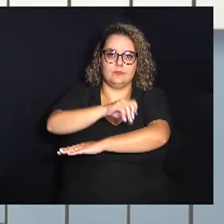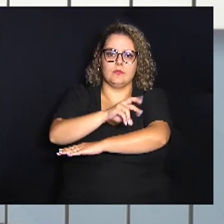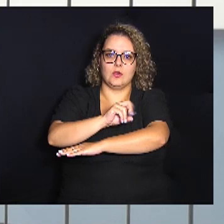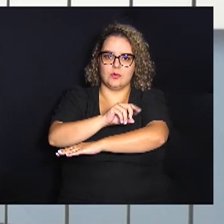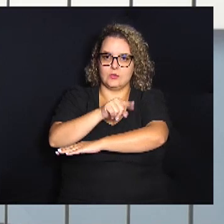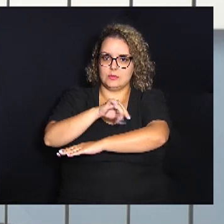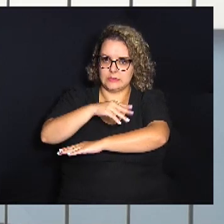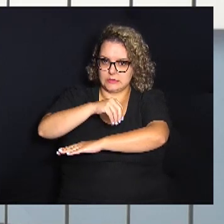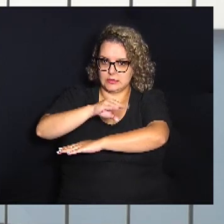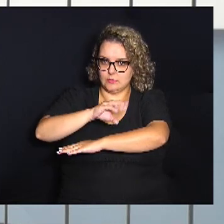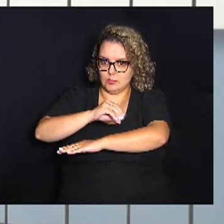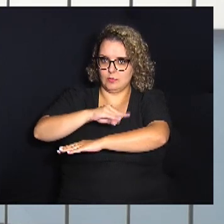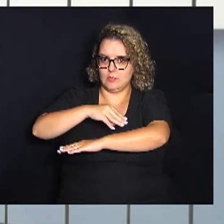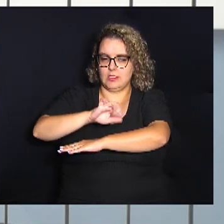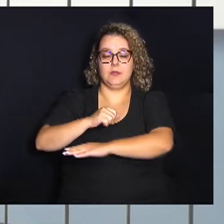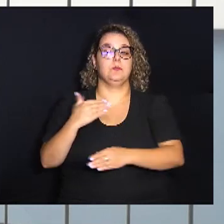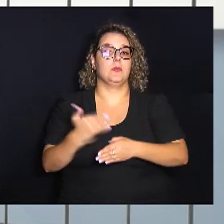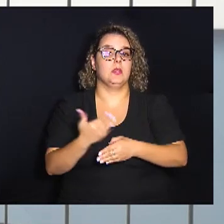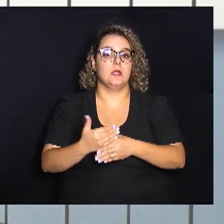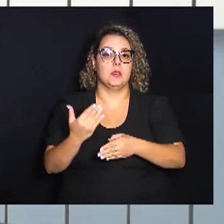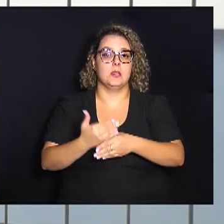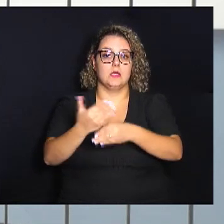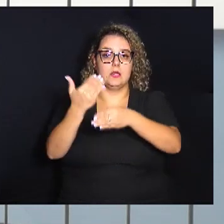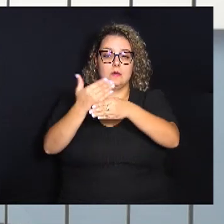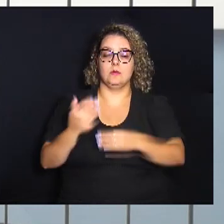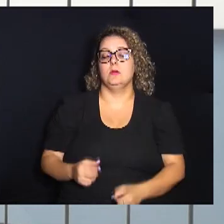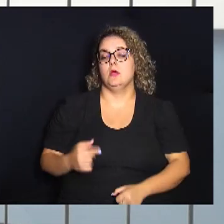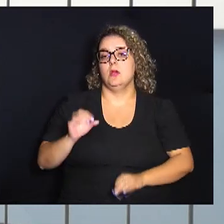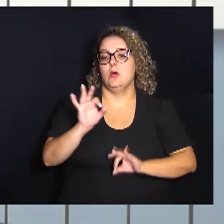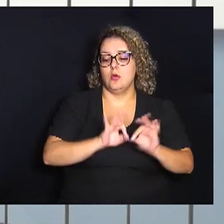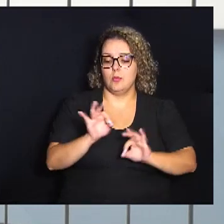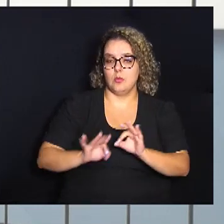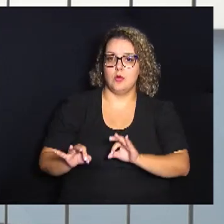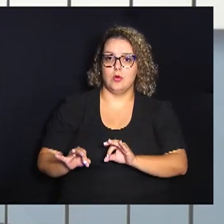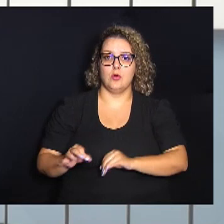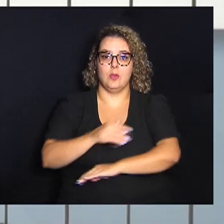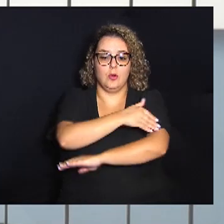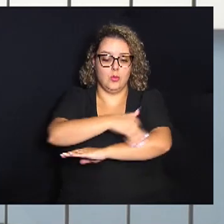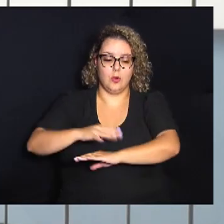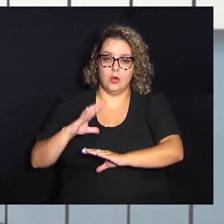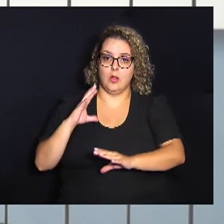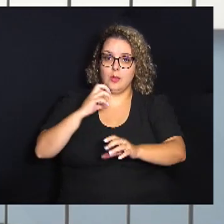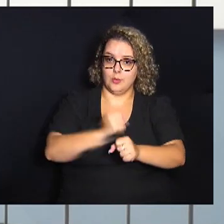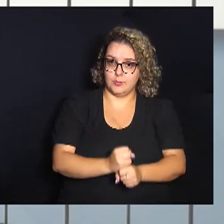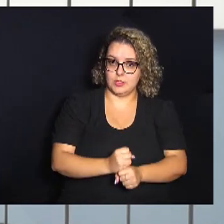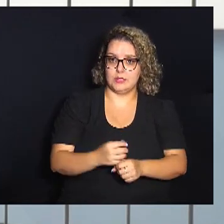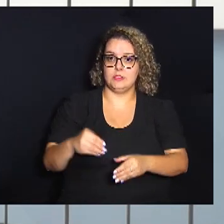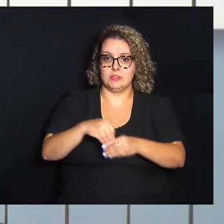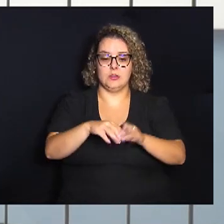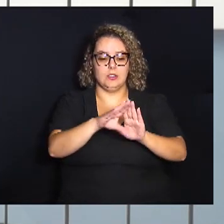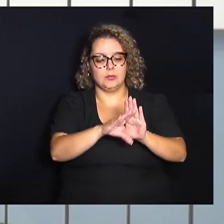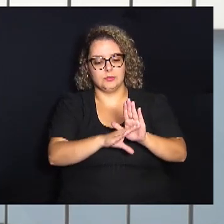gente lembra que essa obra faz parte aí do projeto de rua completa que está inserido dentro do